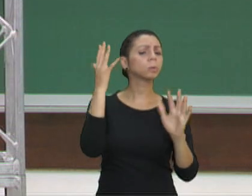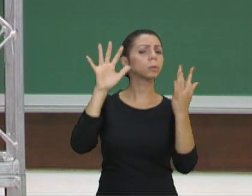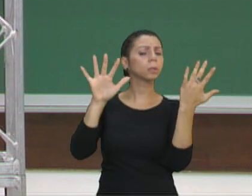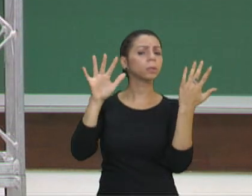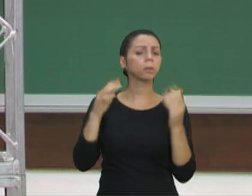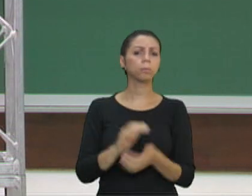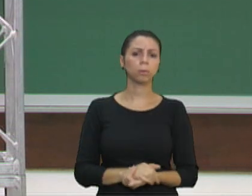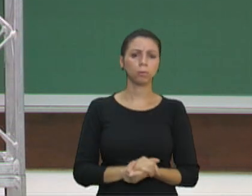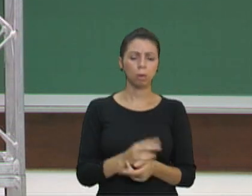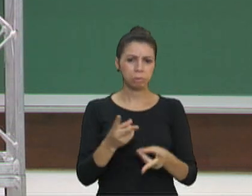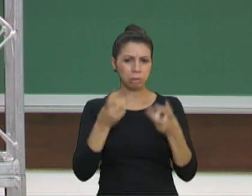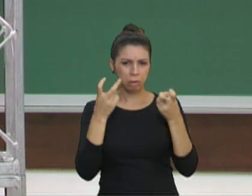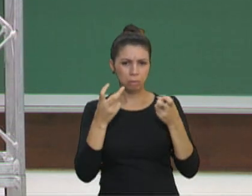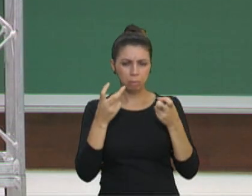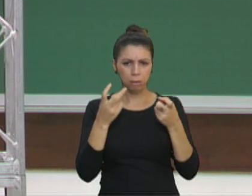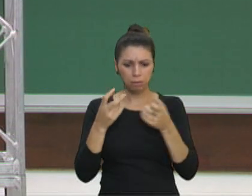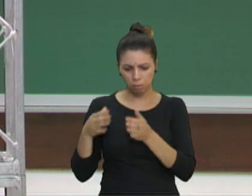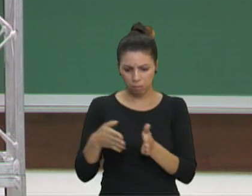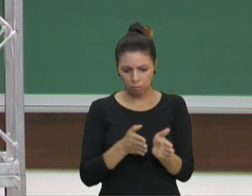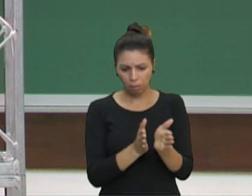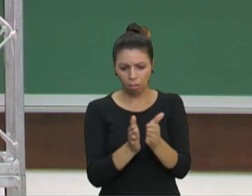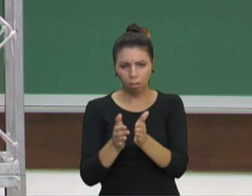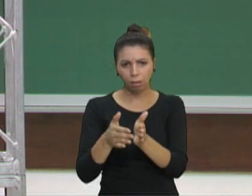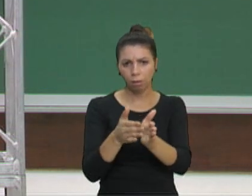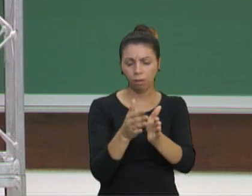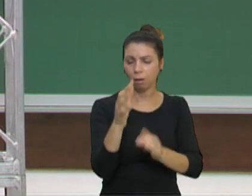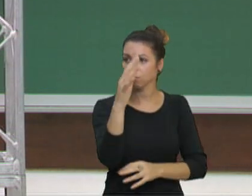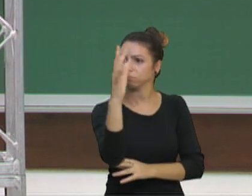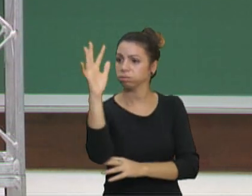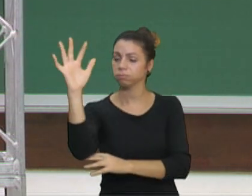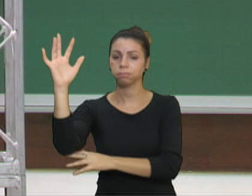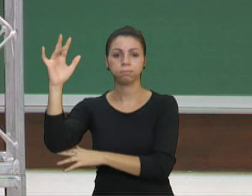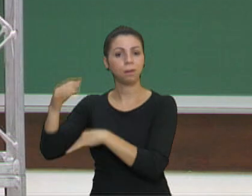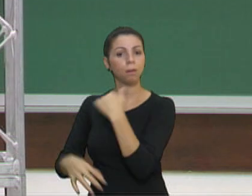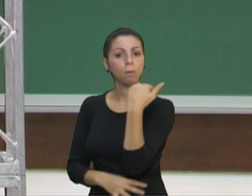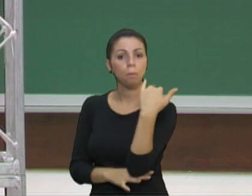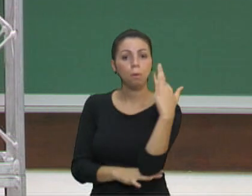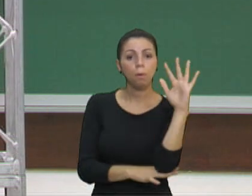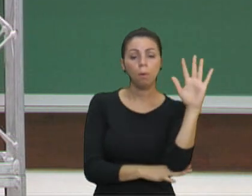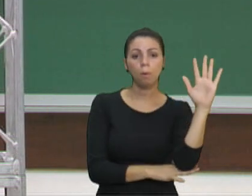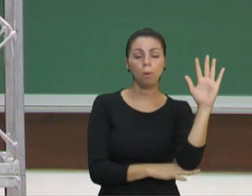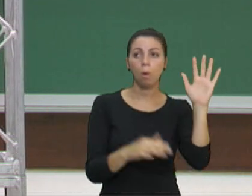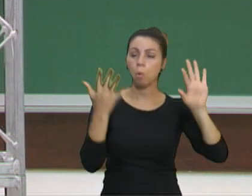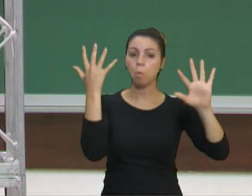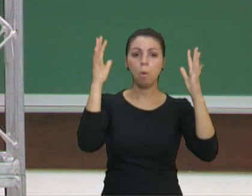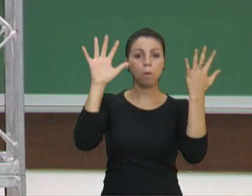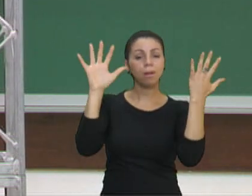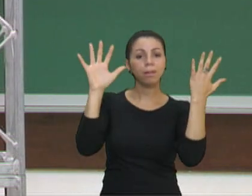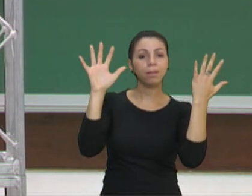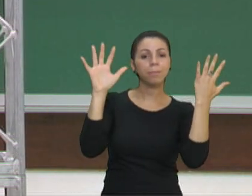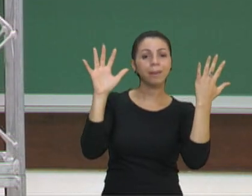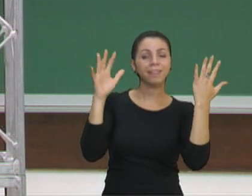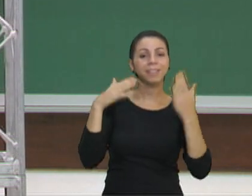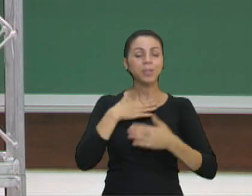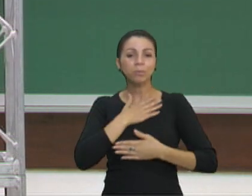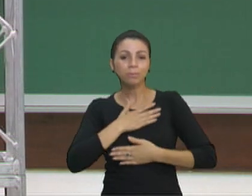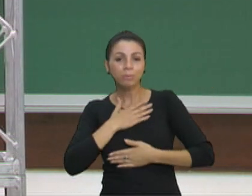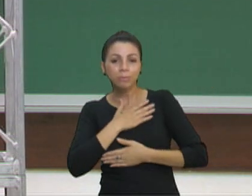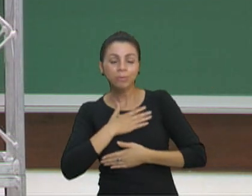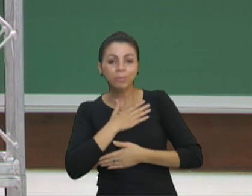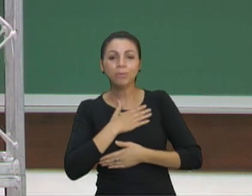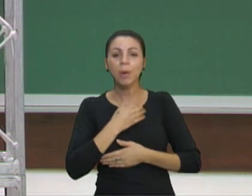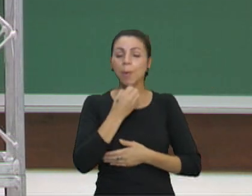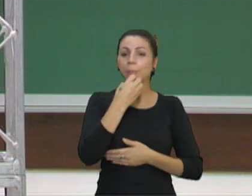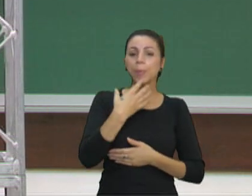numa trilha, no meio, né, de uma área com bastante vegetação, o clima é mais fresquinho, mais